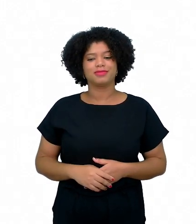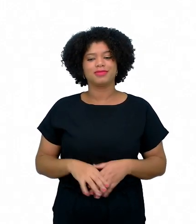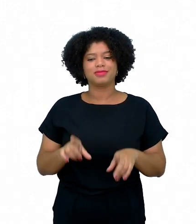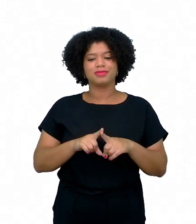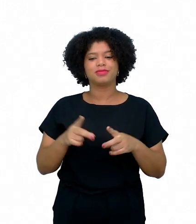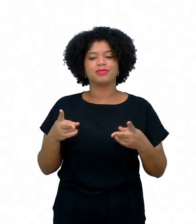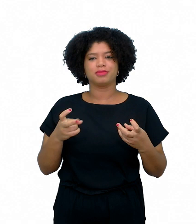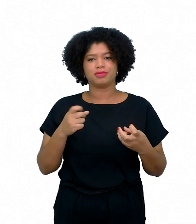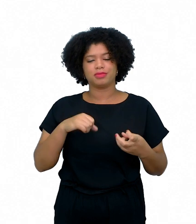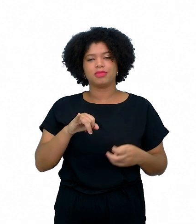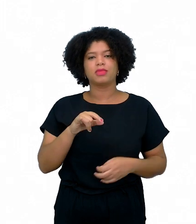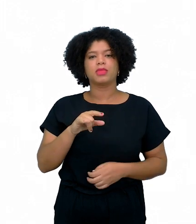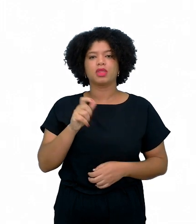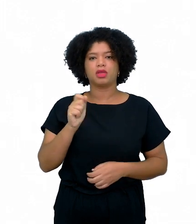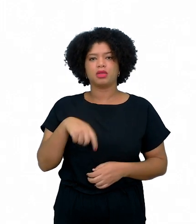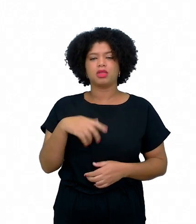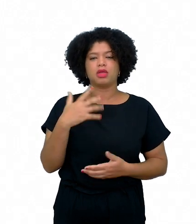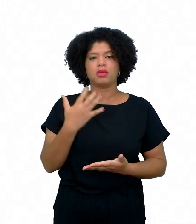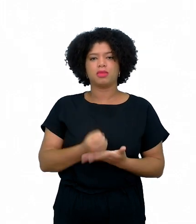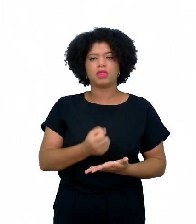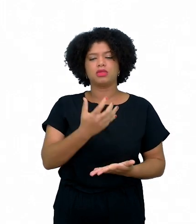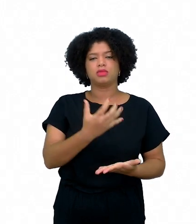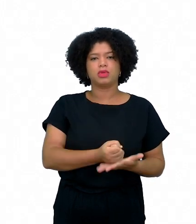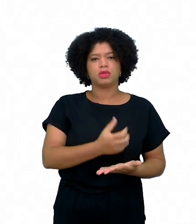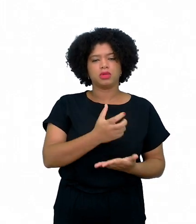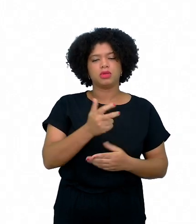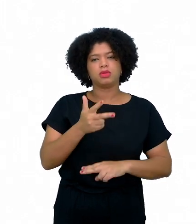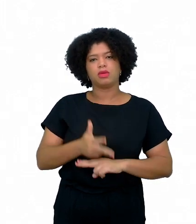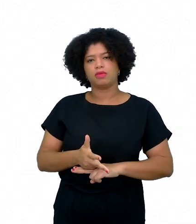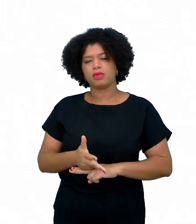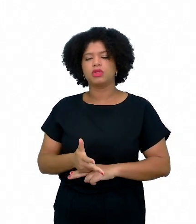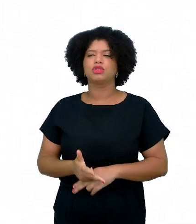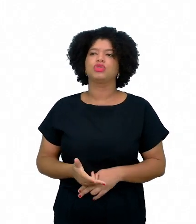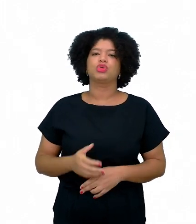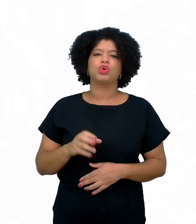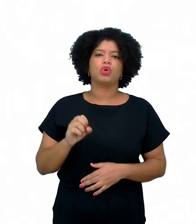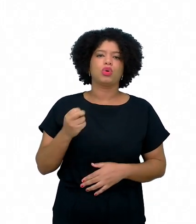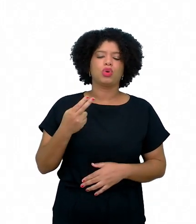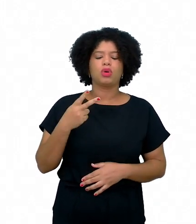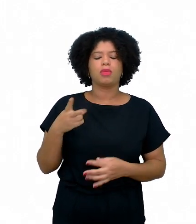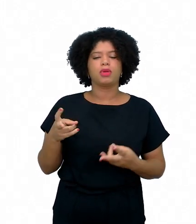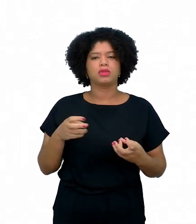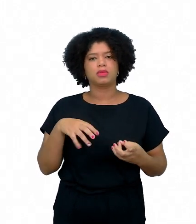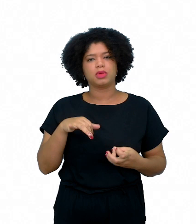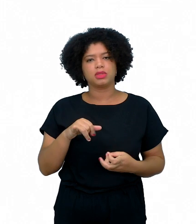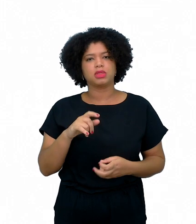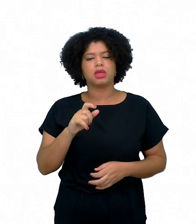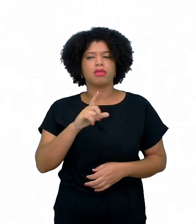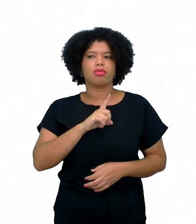olham se eles precisam baixar mais vídeos, olhar se eles vão trabalhar